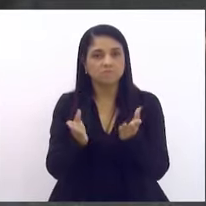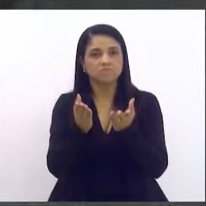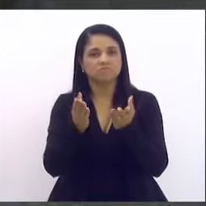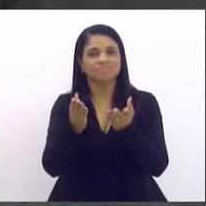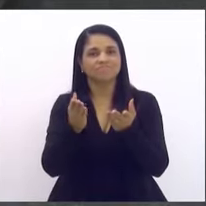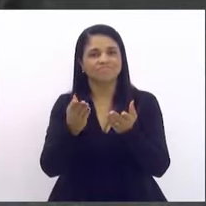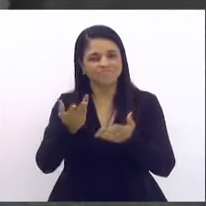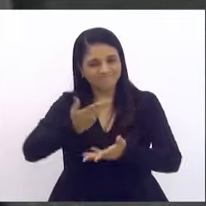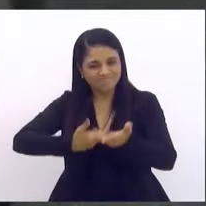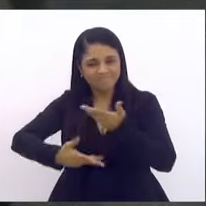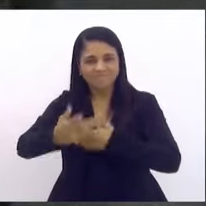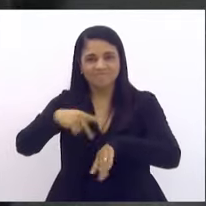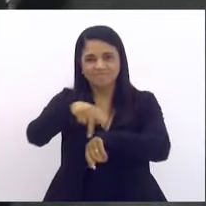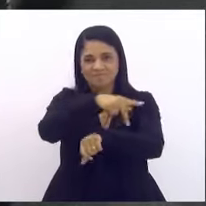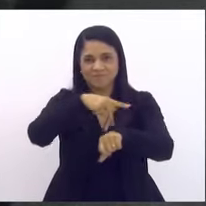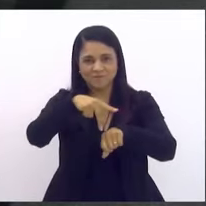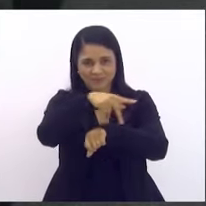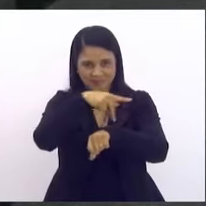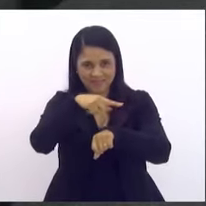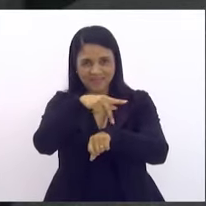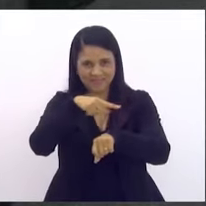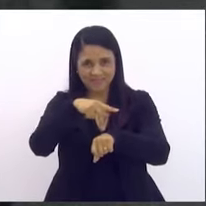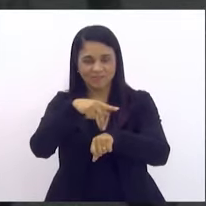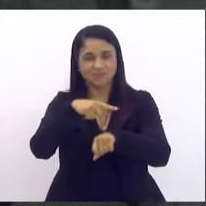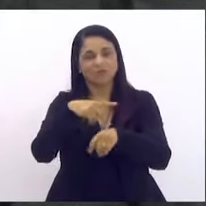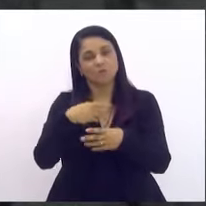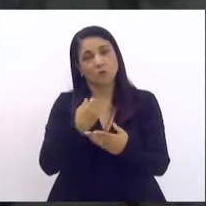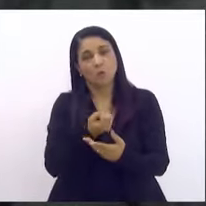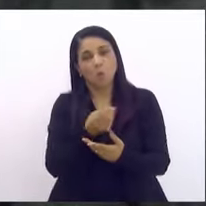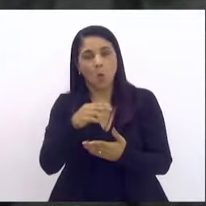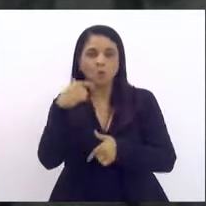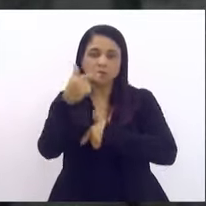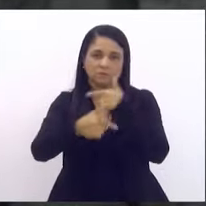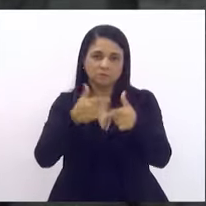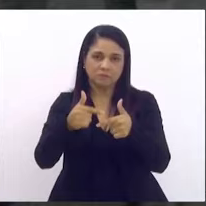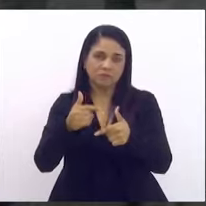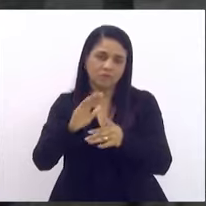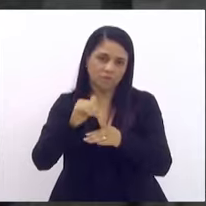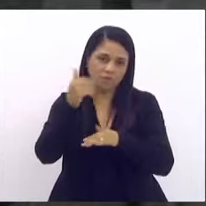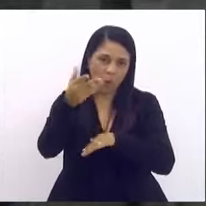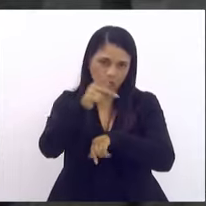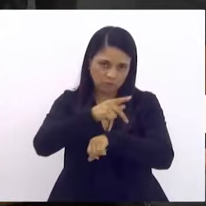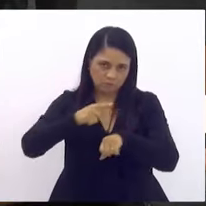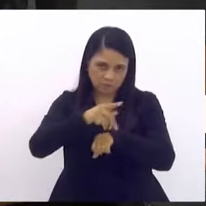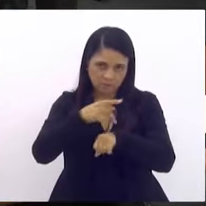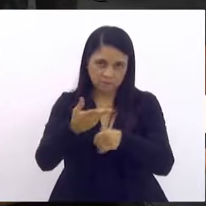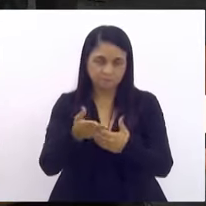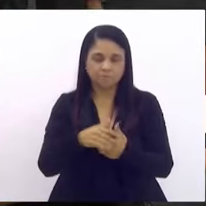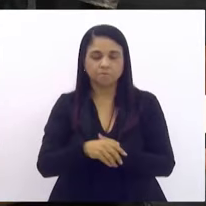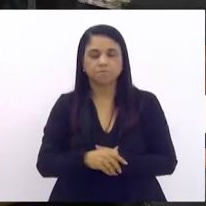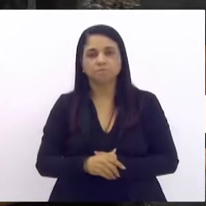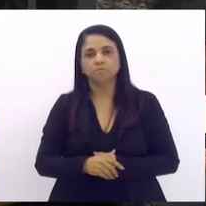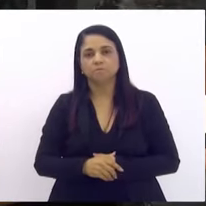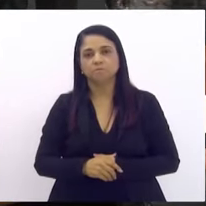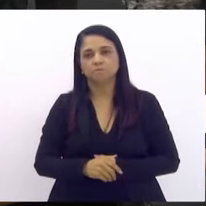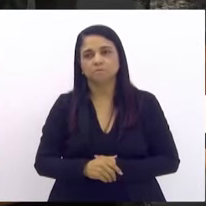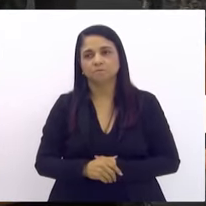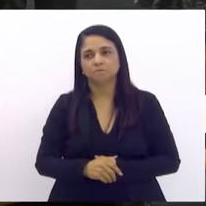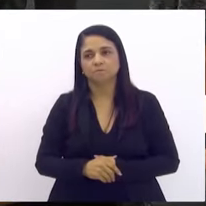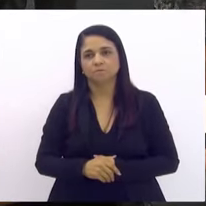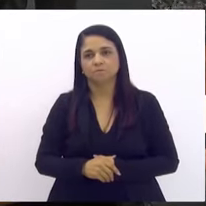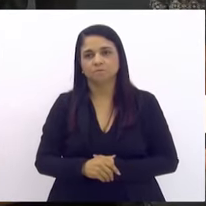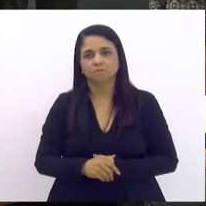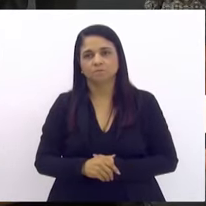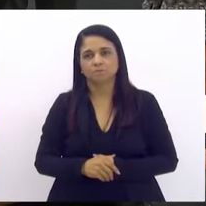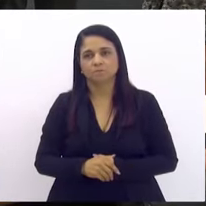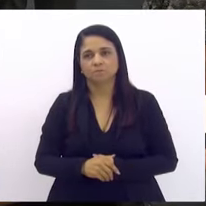intercâmbio ou se radicar no exterior Parabéns ao Deputado Júlio roga discutir mais rapidamente